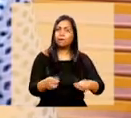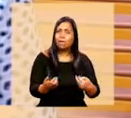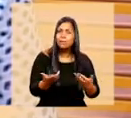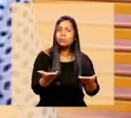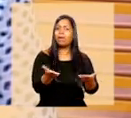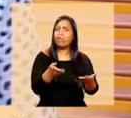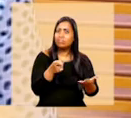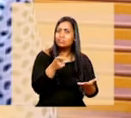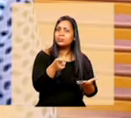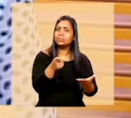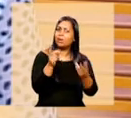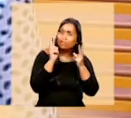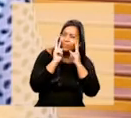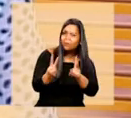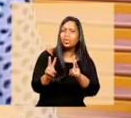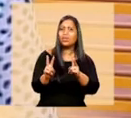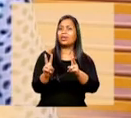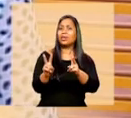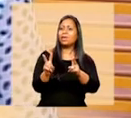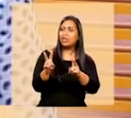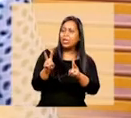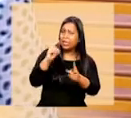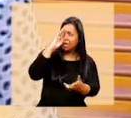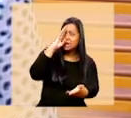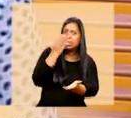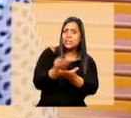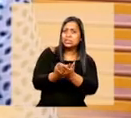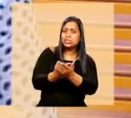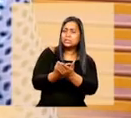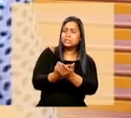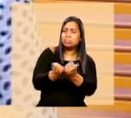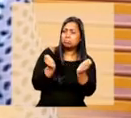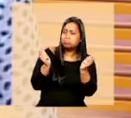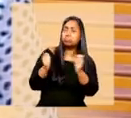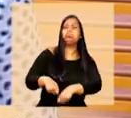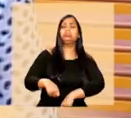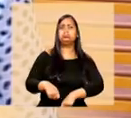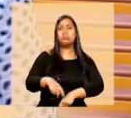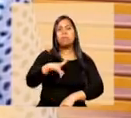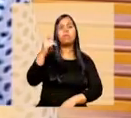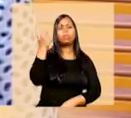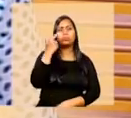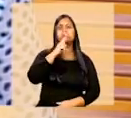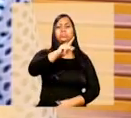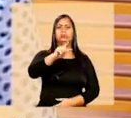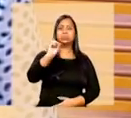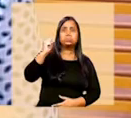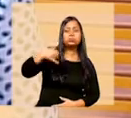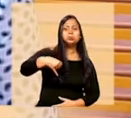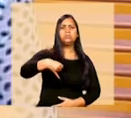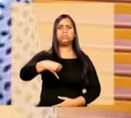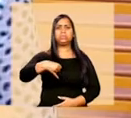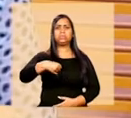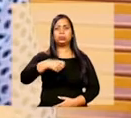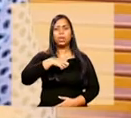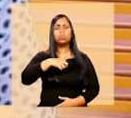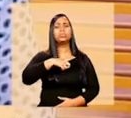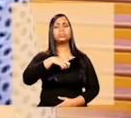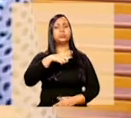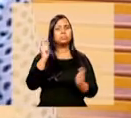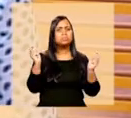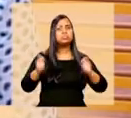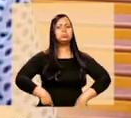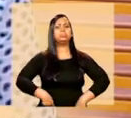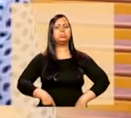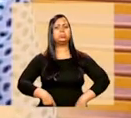que você tem de você olhar e acreditar em si mesmo, falar, não, eu vou conseguir, eu tenho essa